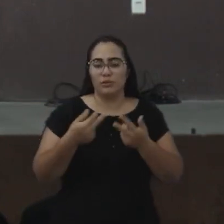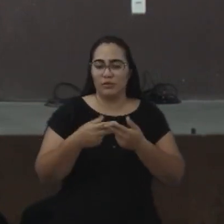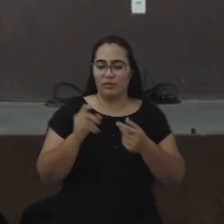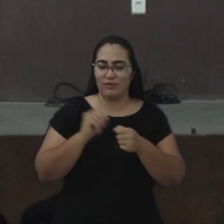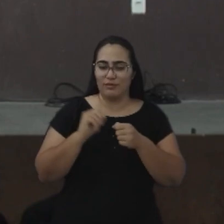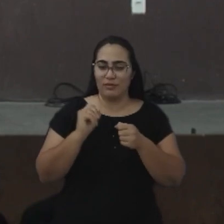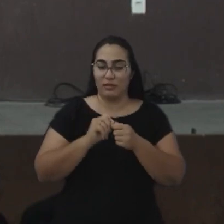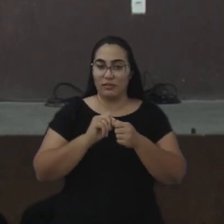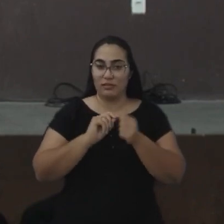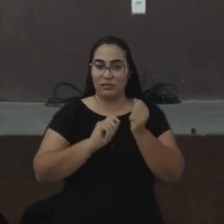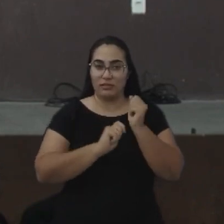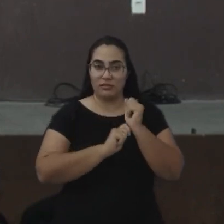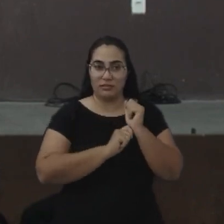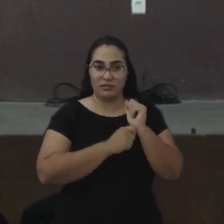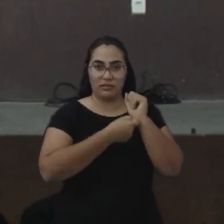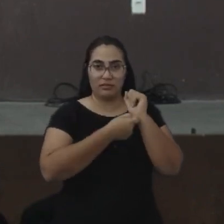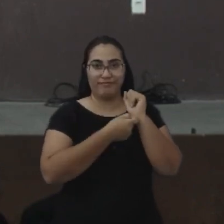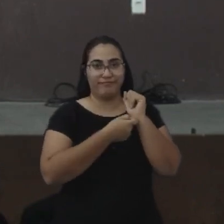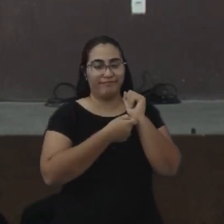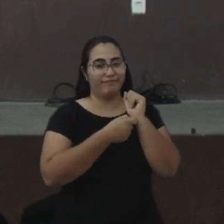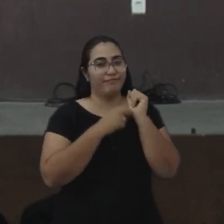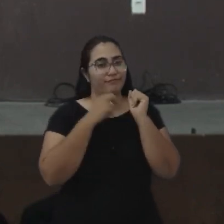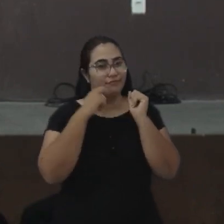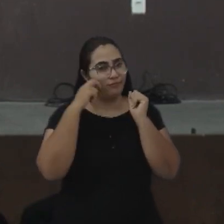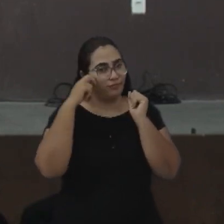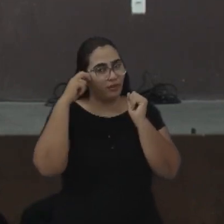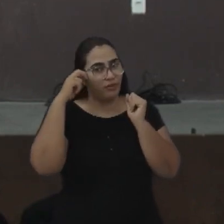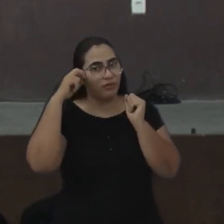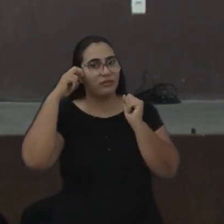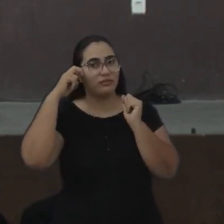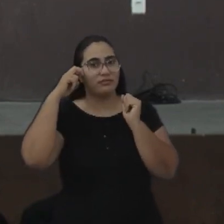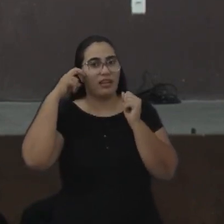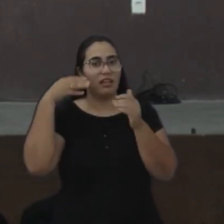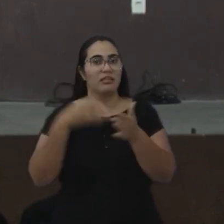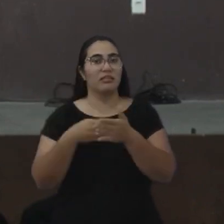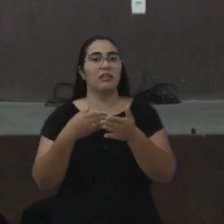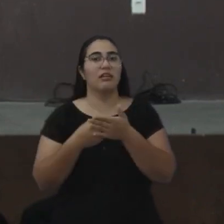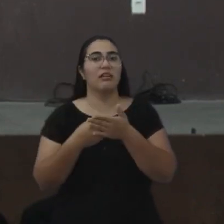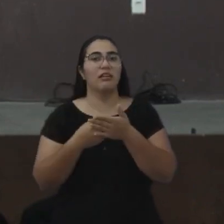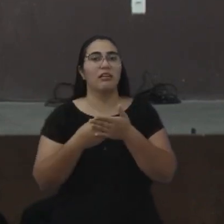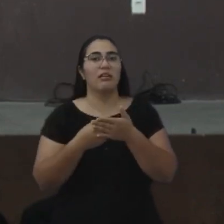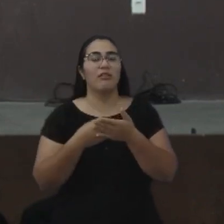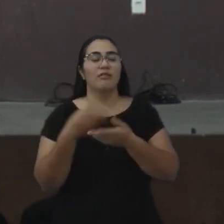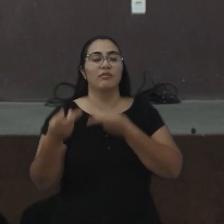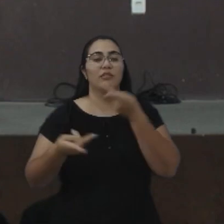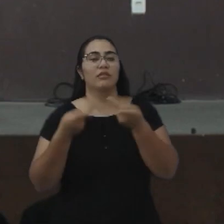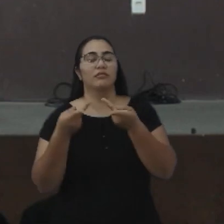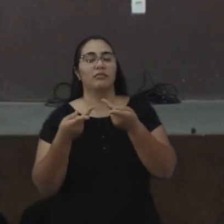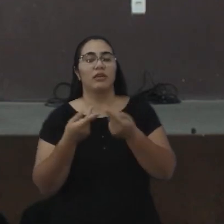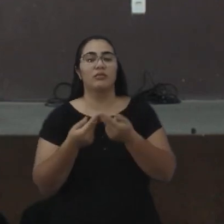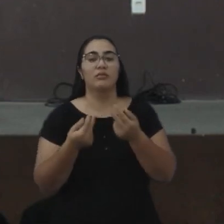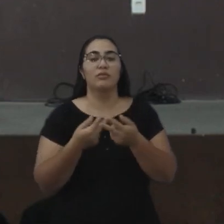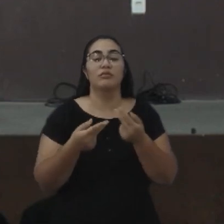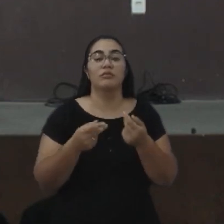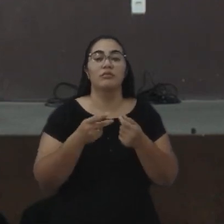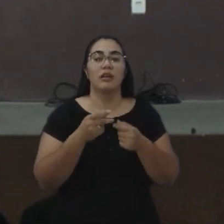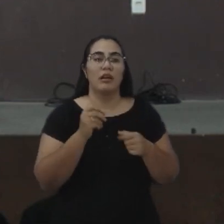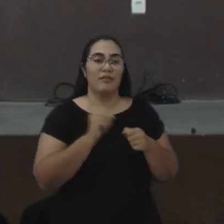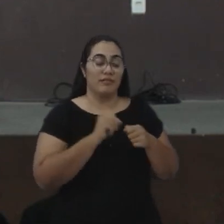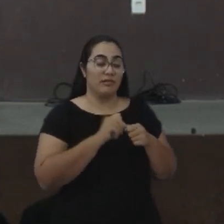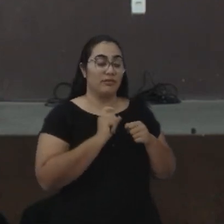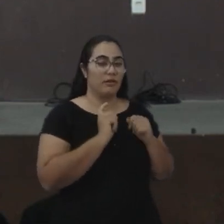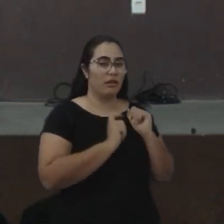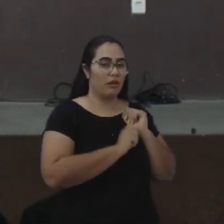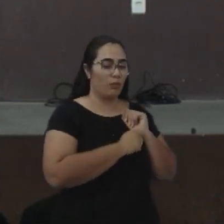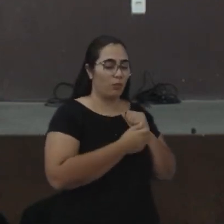segredo é vergonhoso até mencionar. Aquilo que eles fazem em segredo é até vergonhoso. Porque